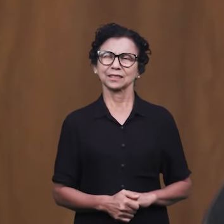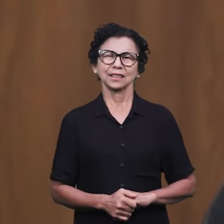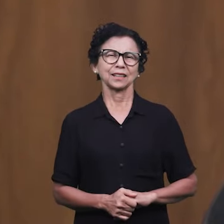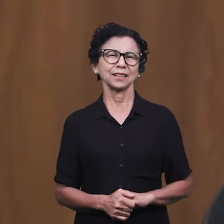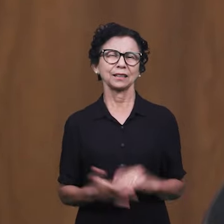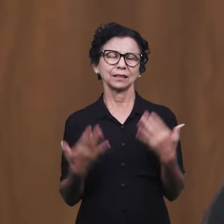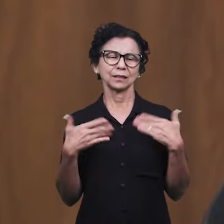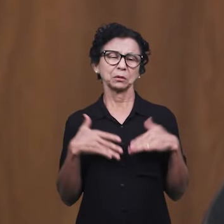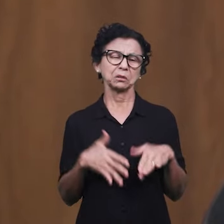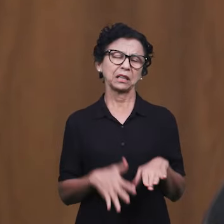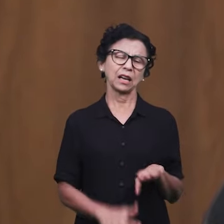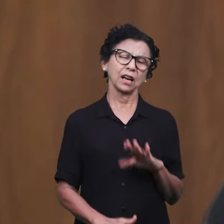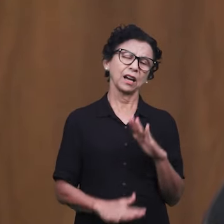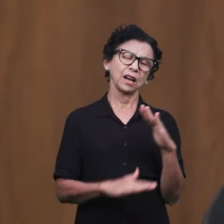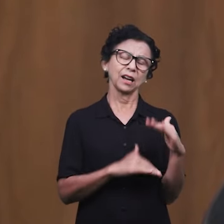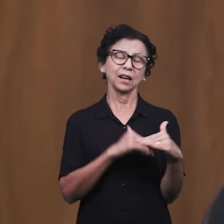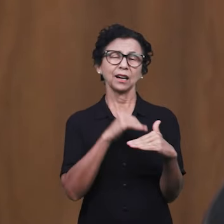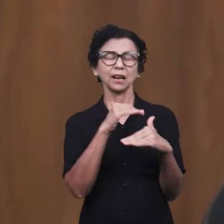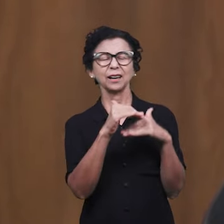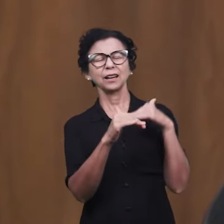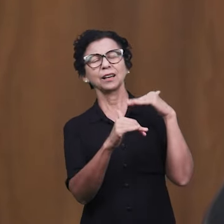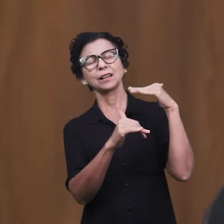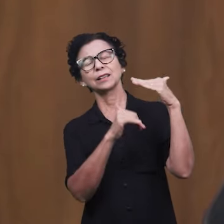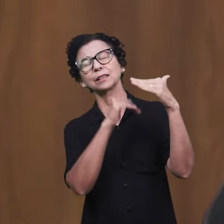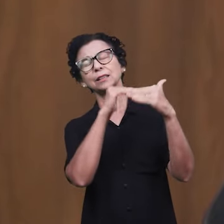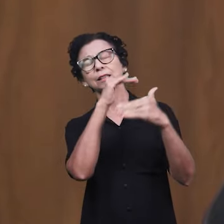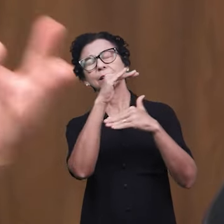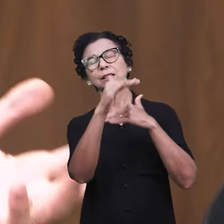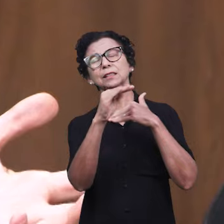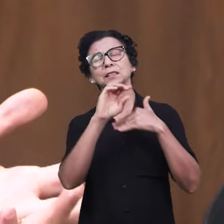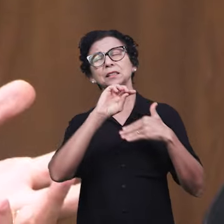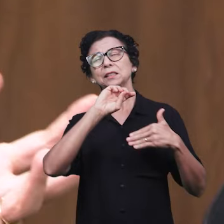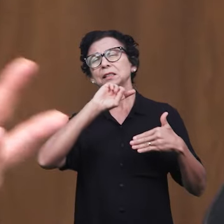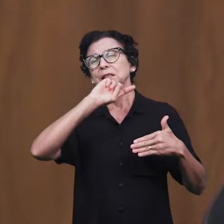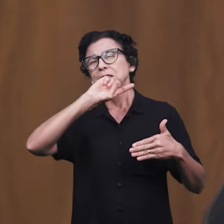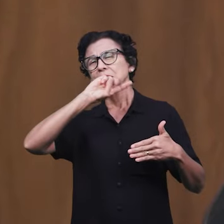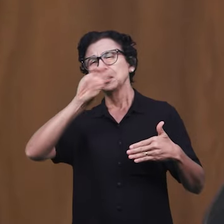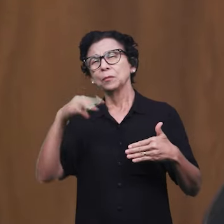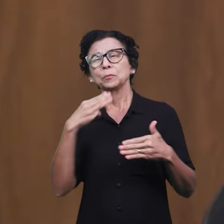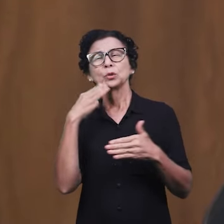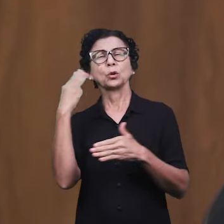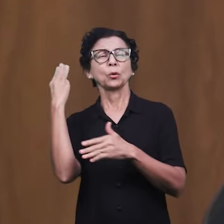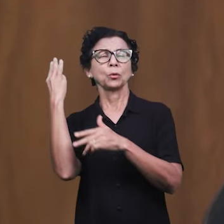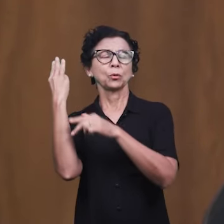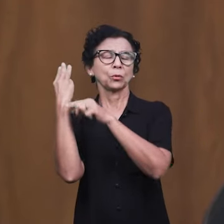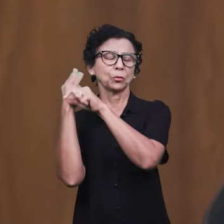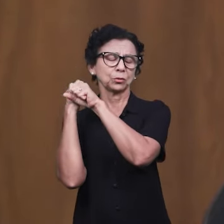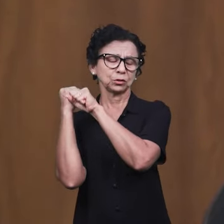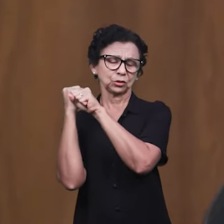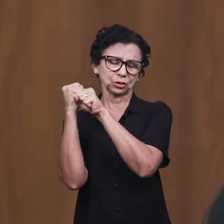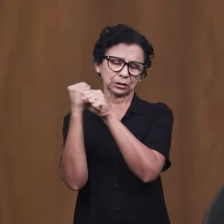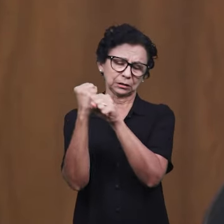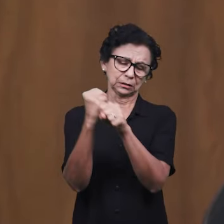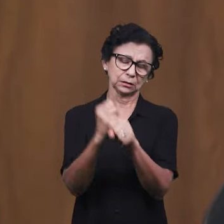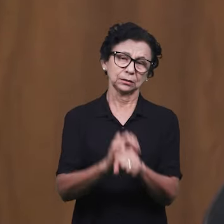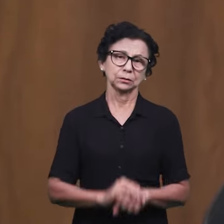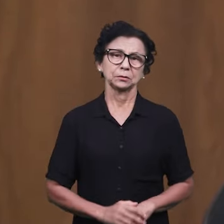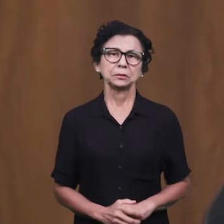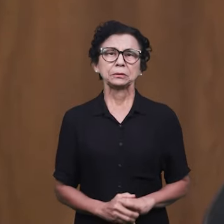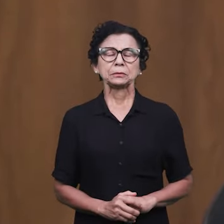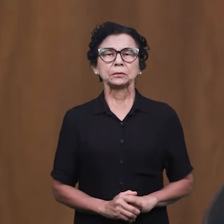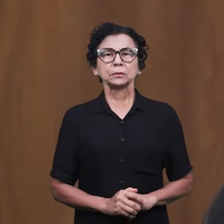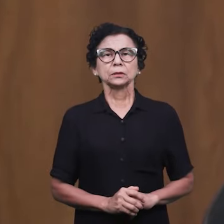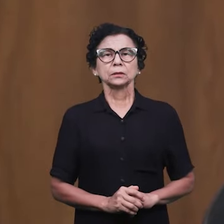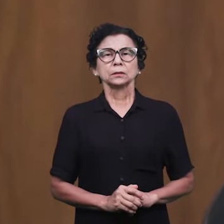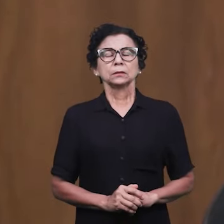muito gradual, de forma lenta, ao longo de milhões de anos. Então, a ideia do design